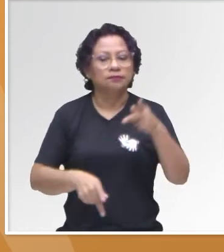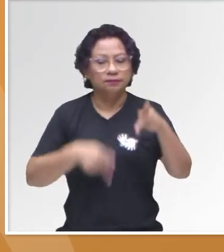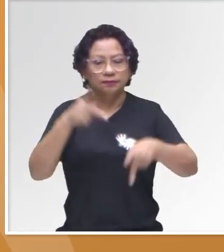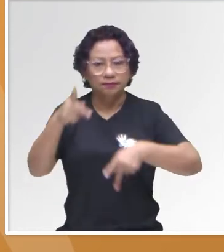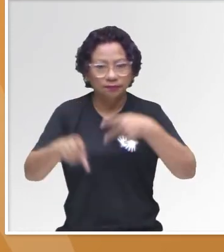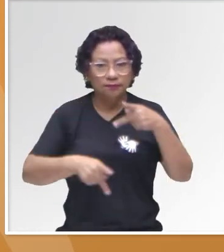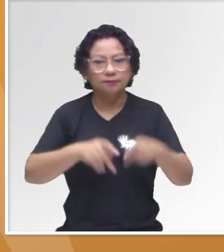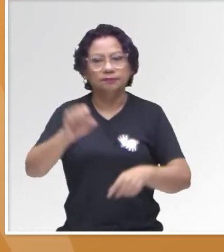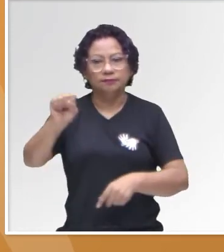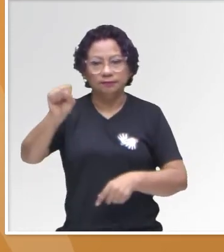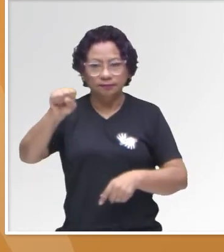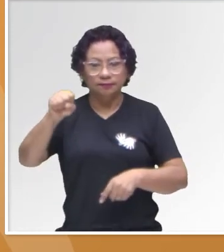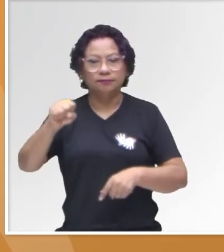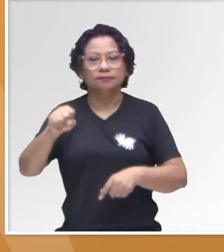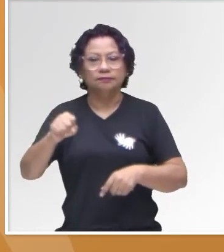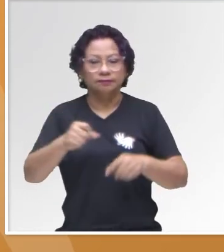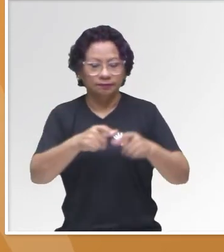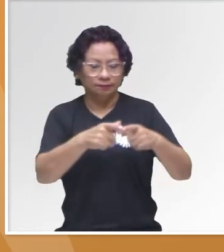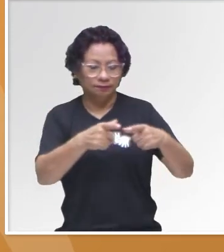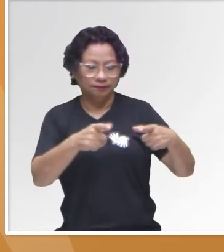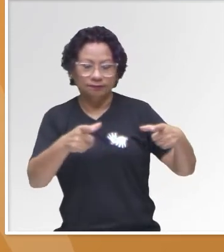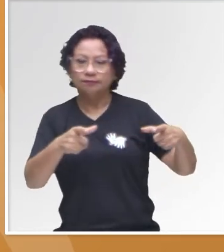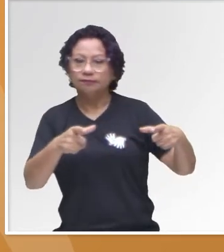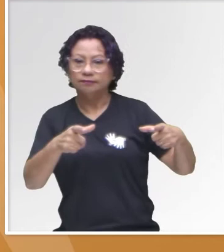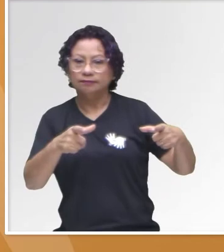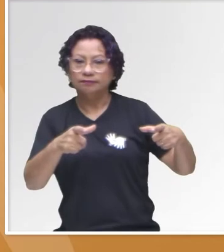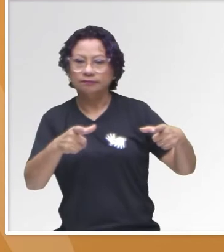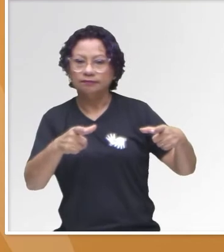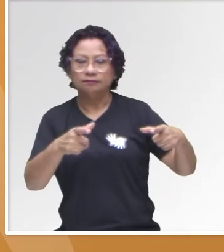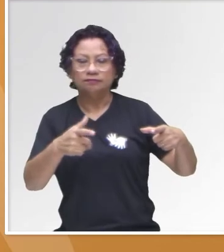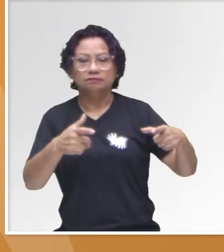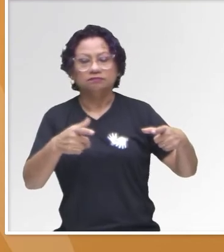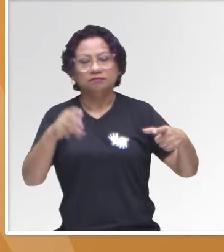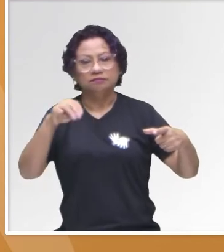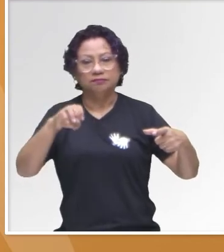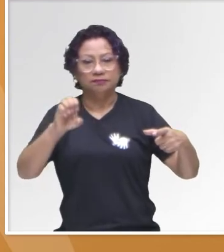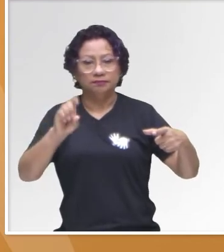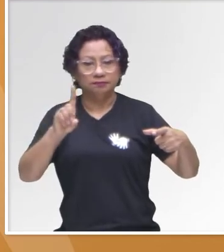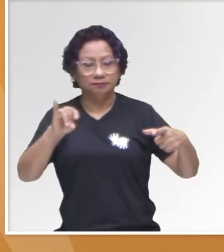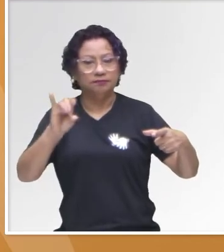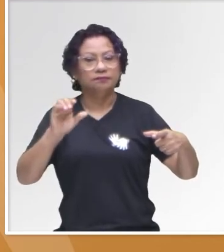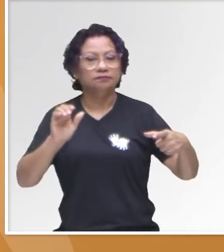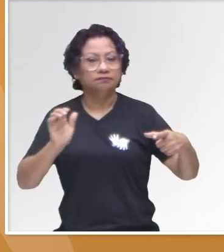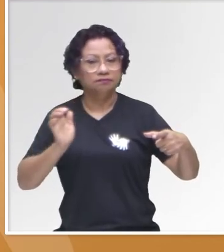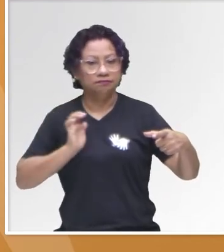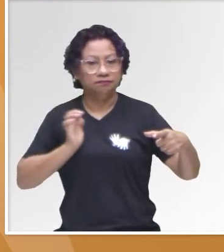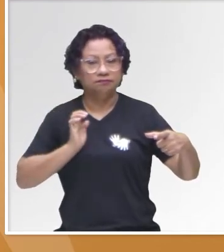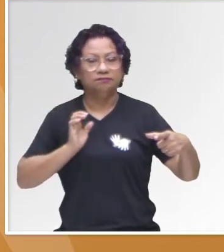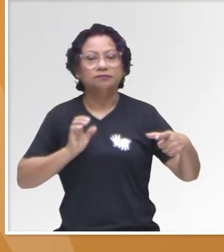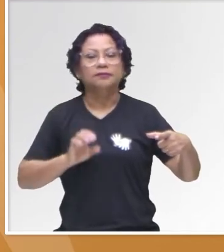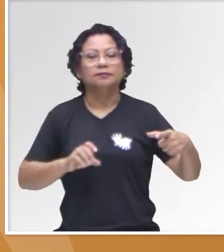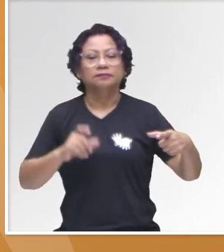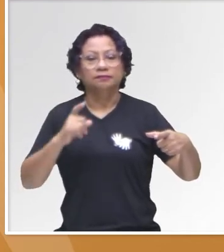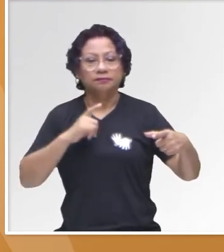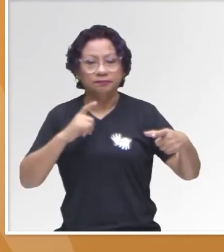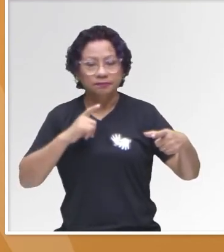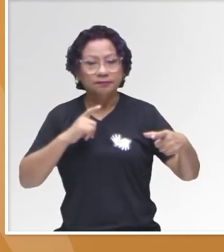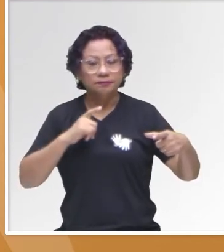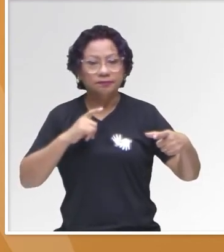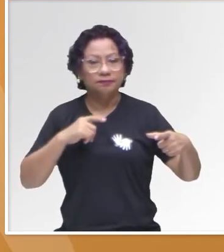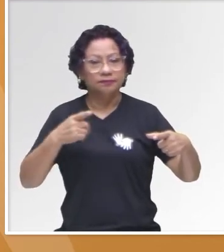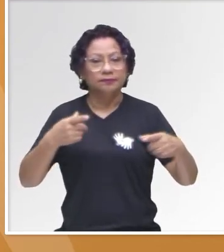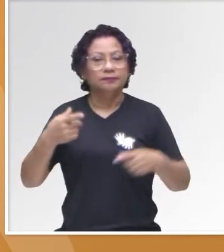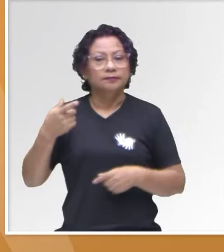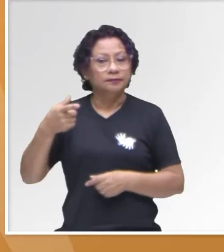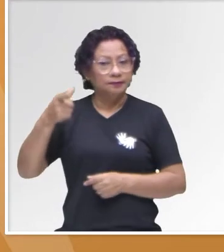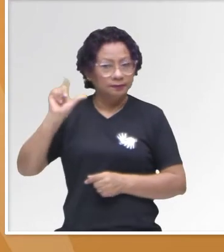crescendo ali para a classe média baixa, como é classificado, né? Ou classe média alta. Antes, a classe média que era baixa